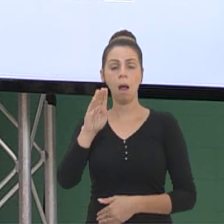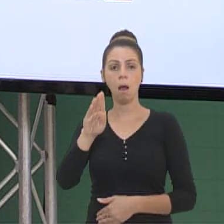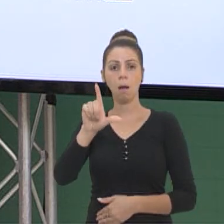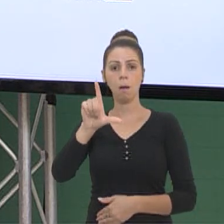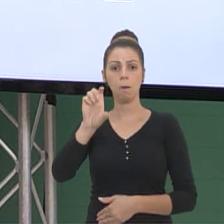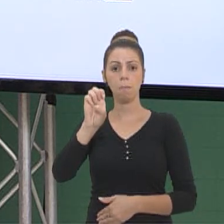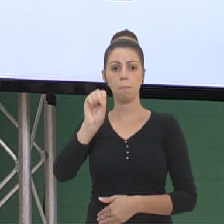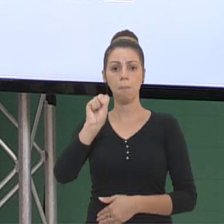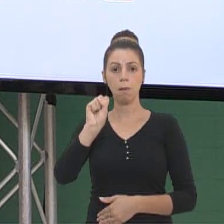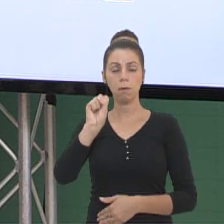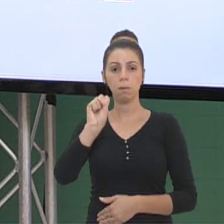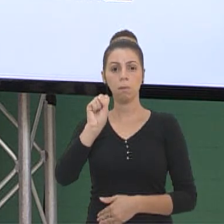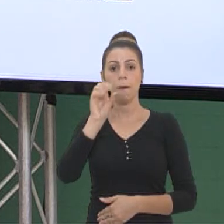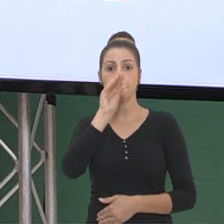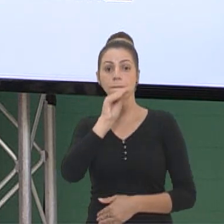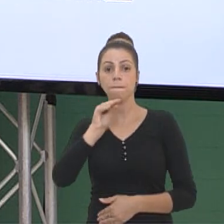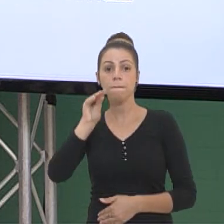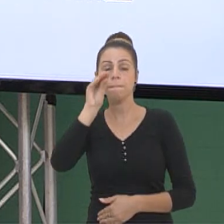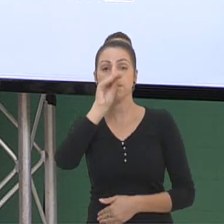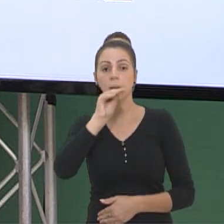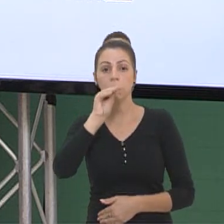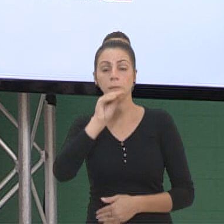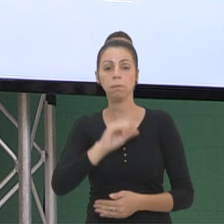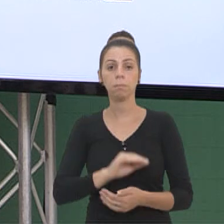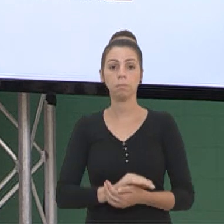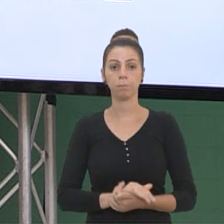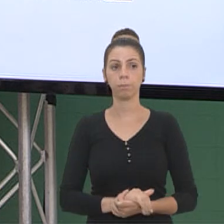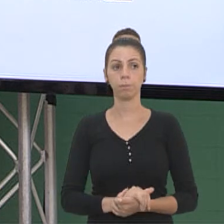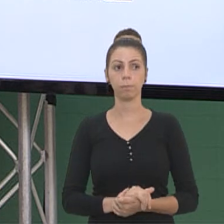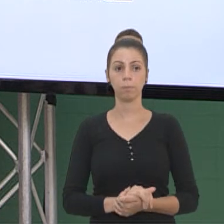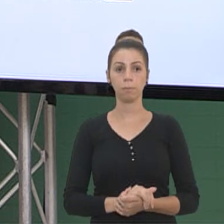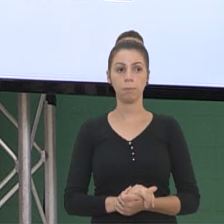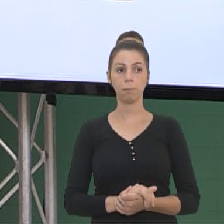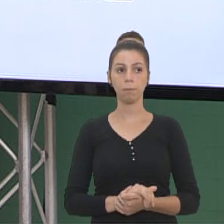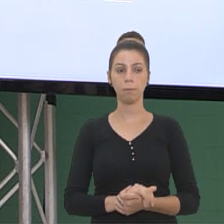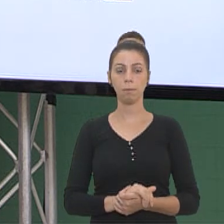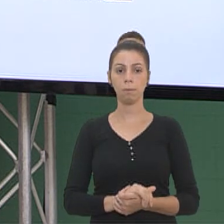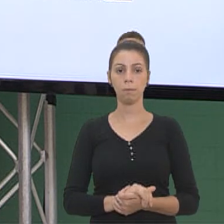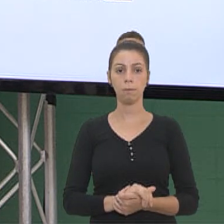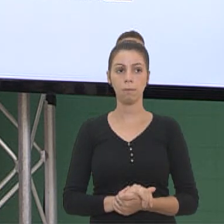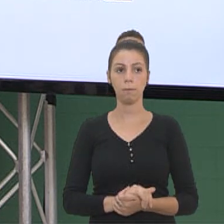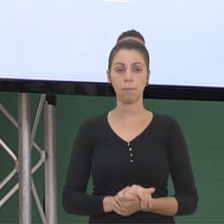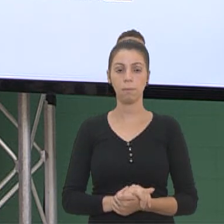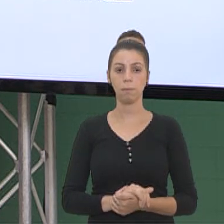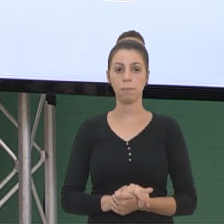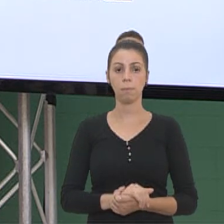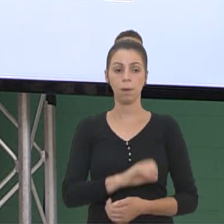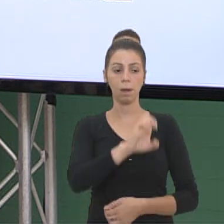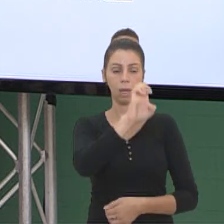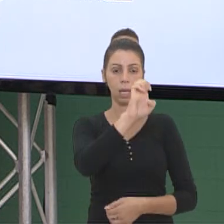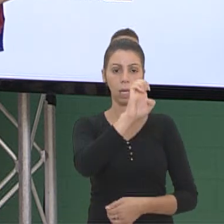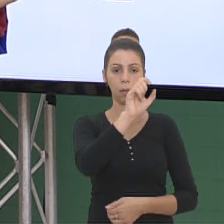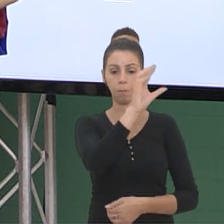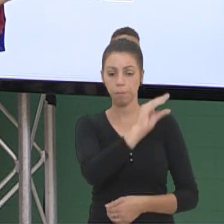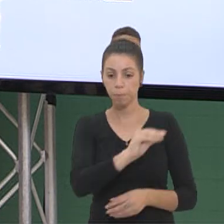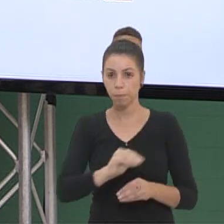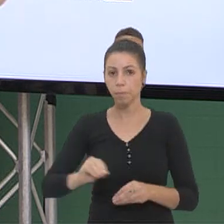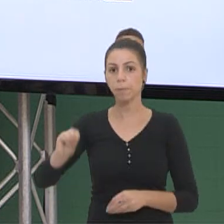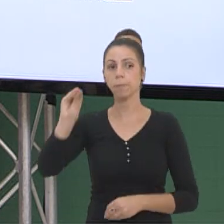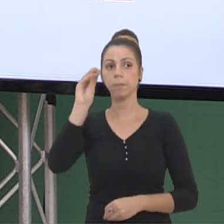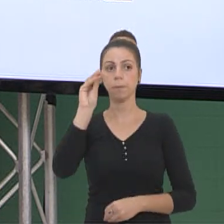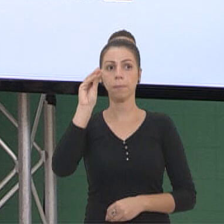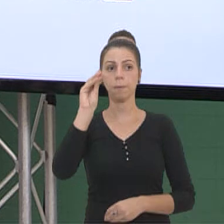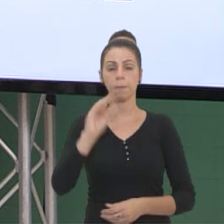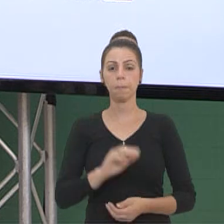Falar. E, para la persona usted, ficaria no hable.